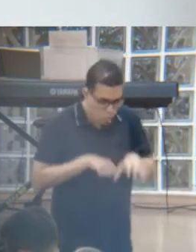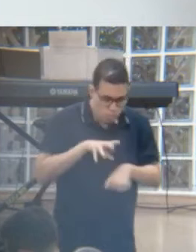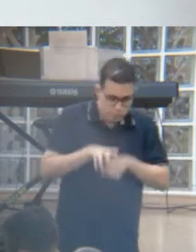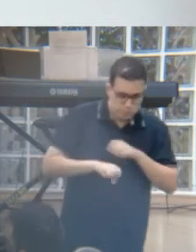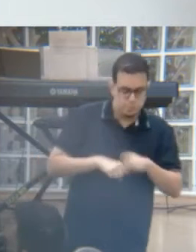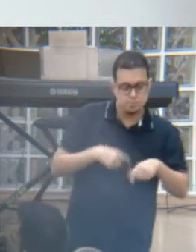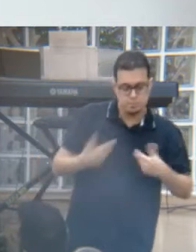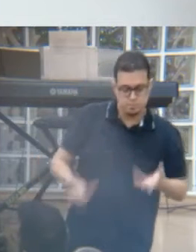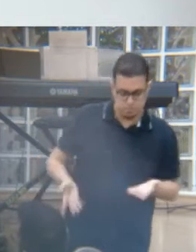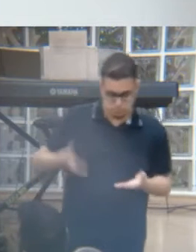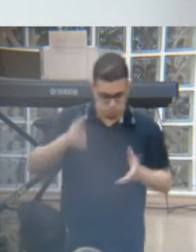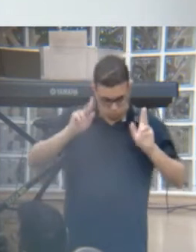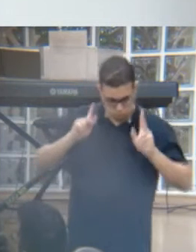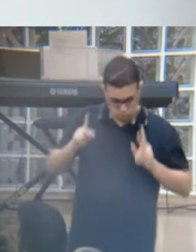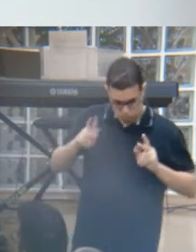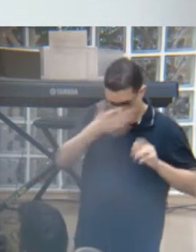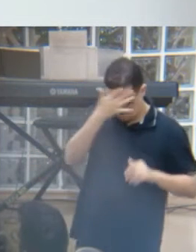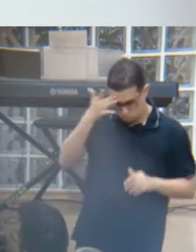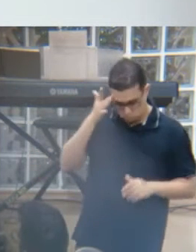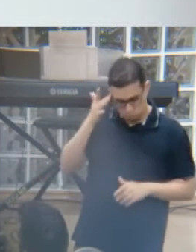suas colheitas no devido tempo.